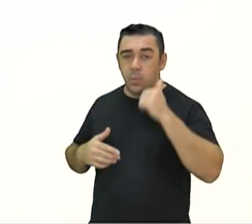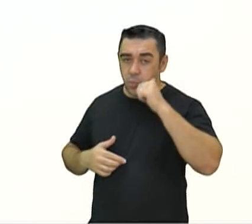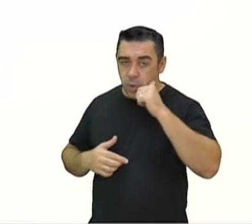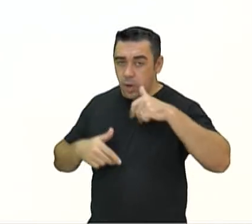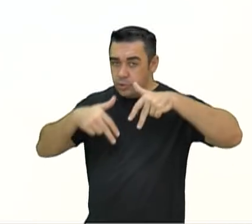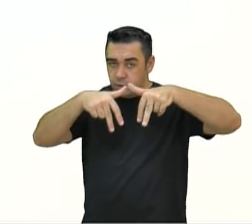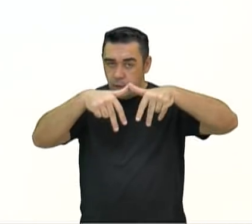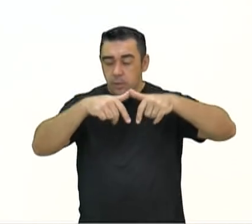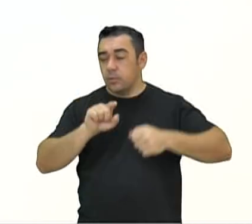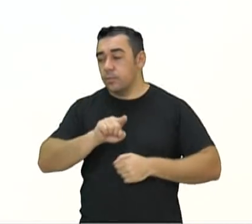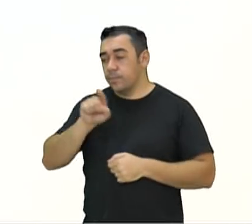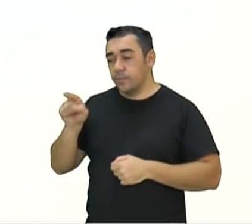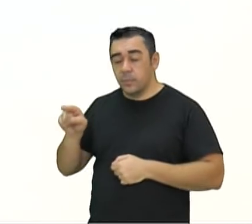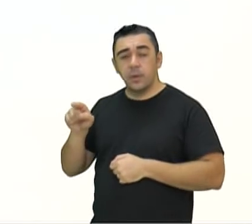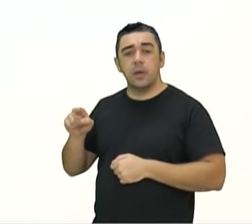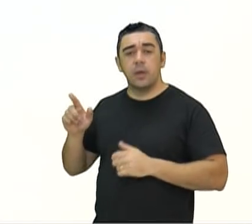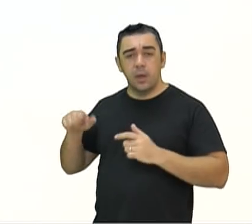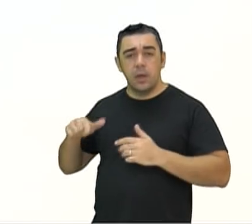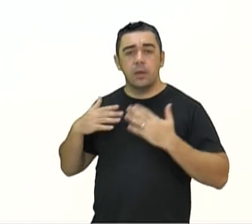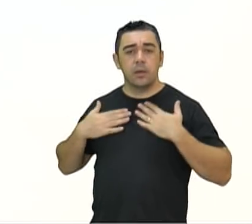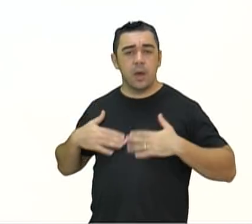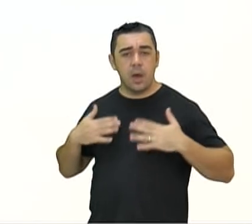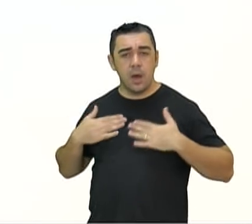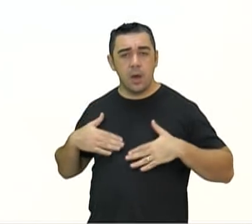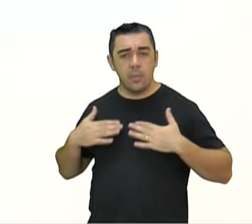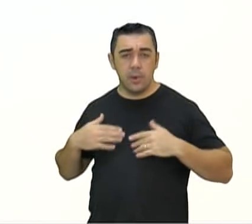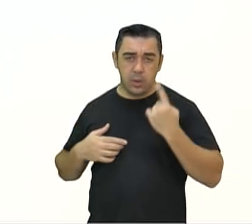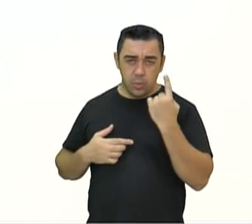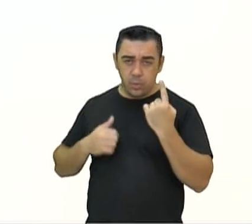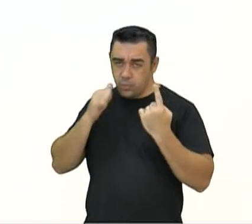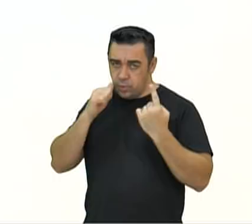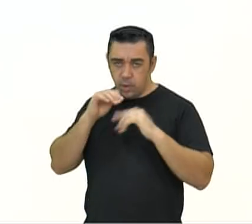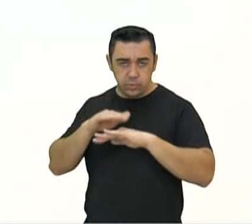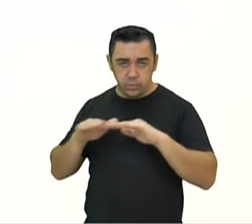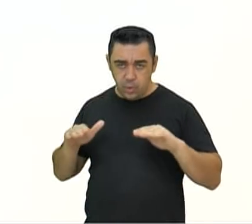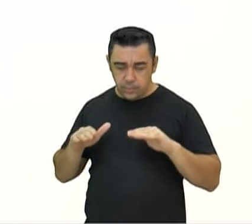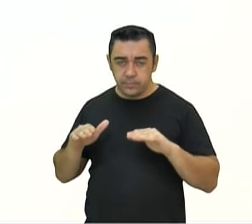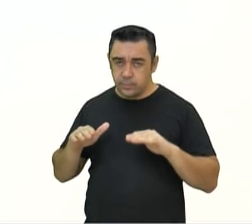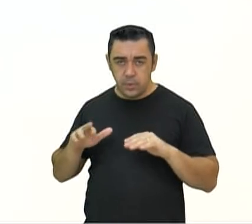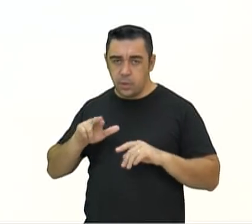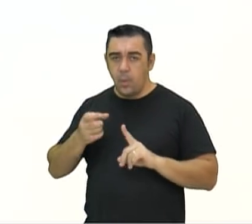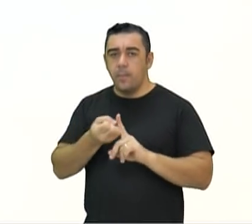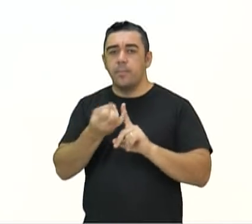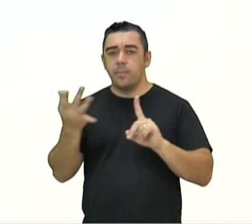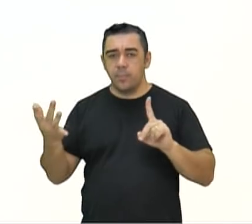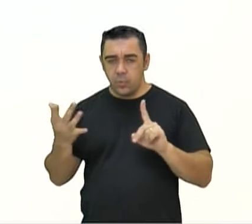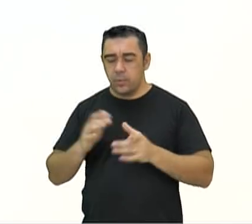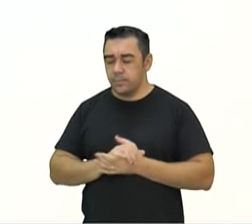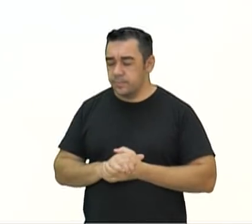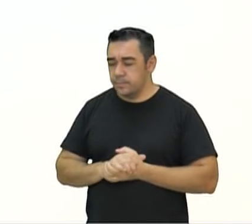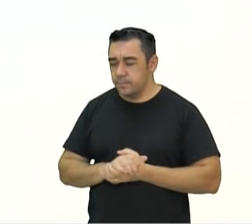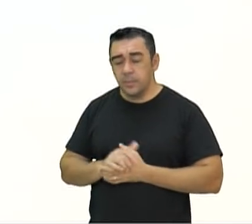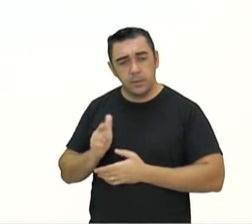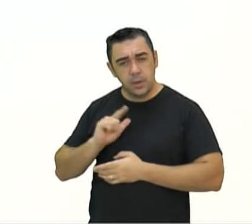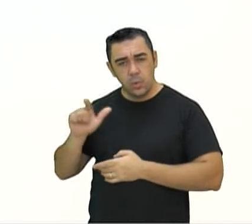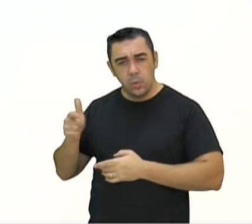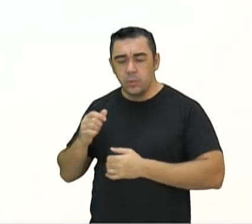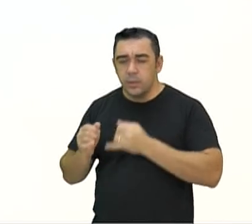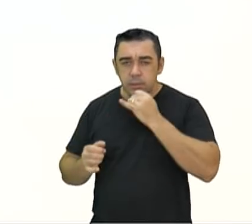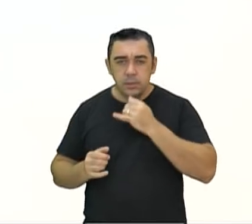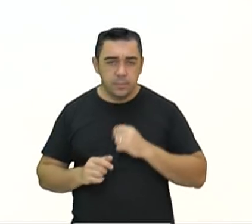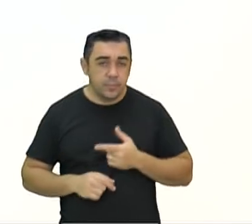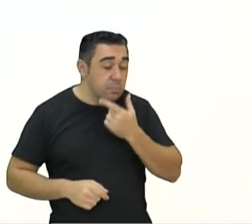feminino e estou aí no singular também, uma mulher só, né? Não está no plural com relação ao número. Tenho ali outro exemplo,